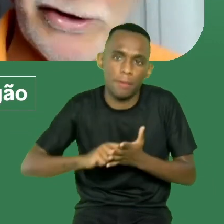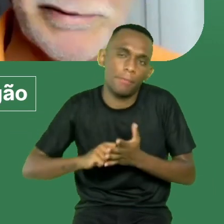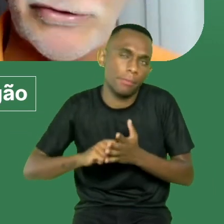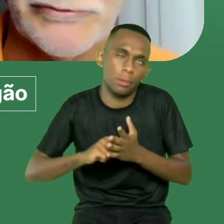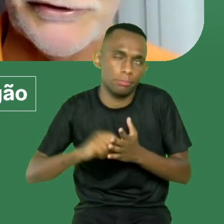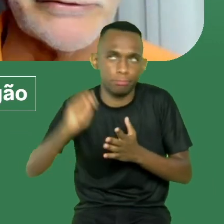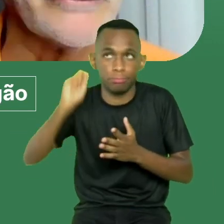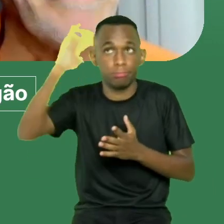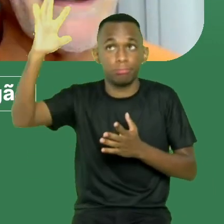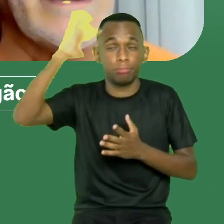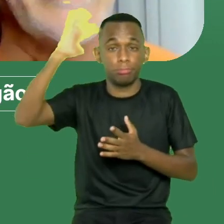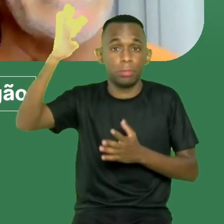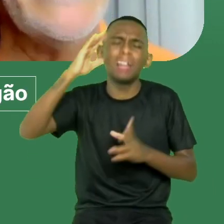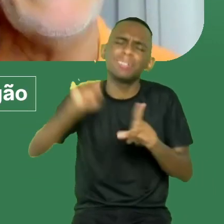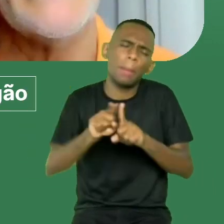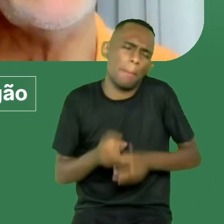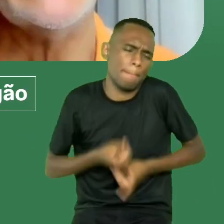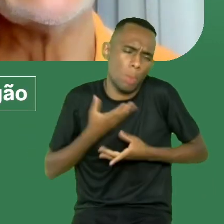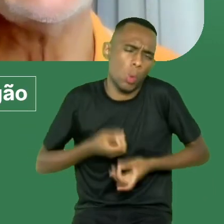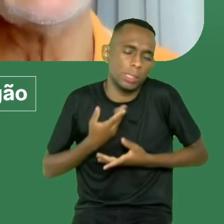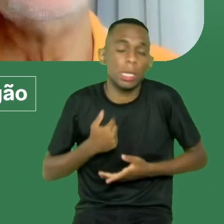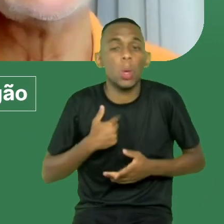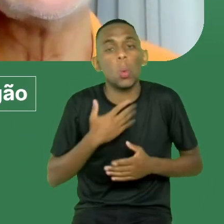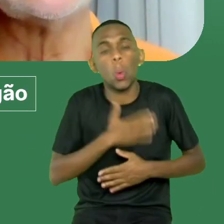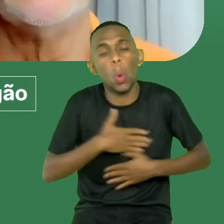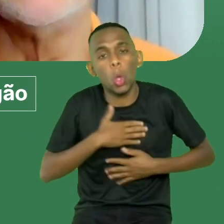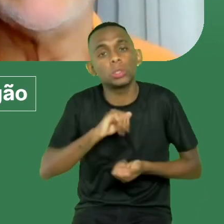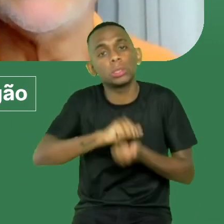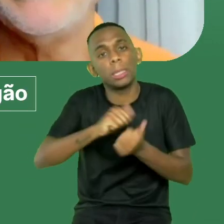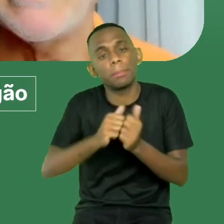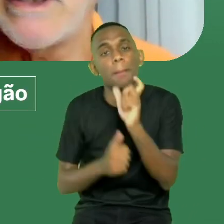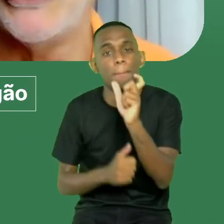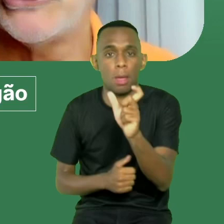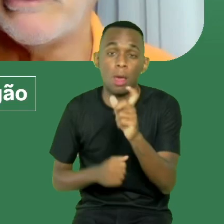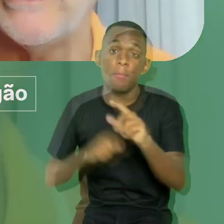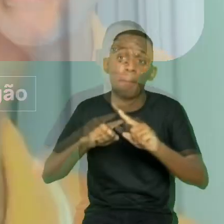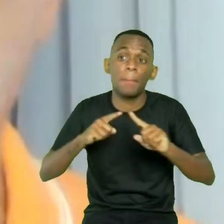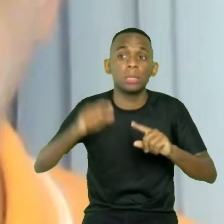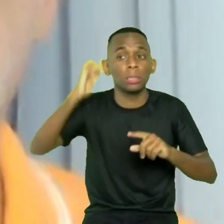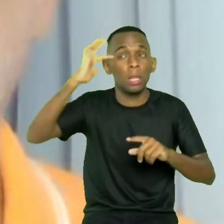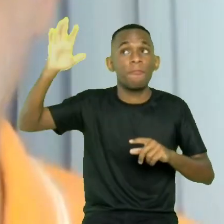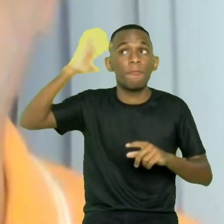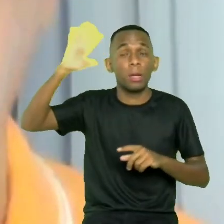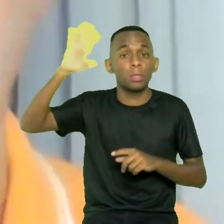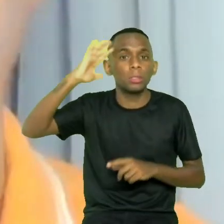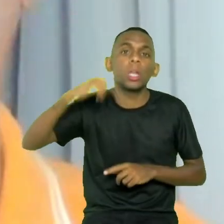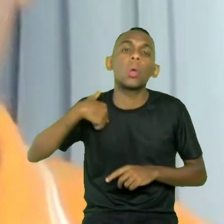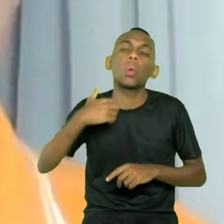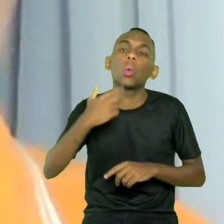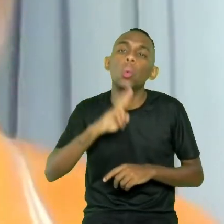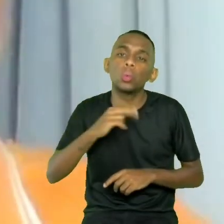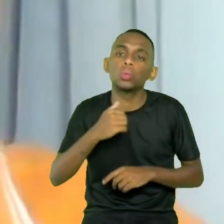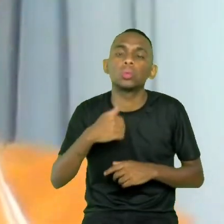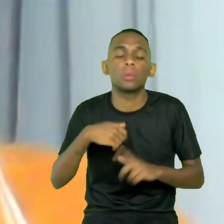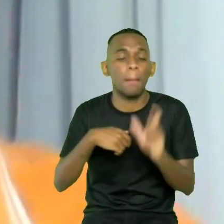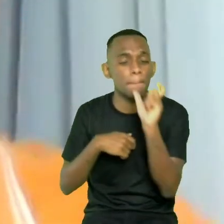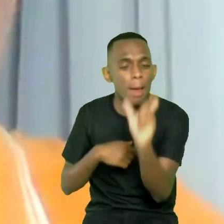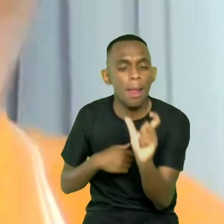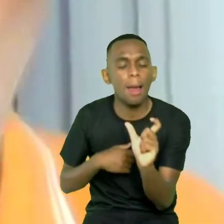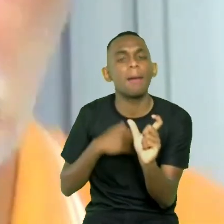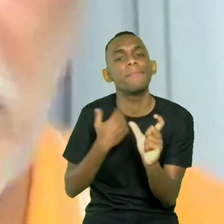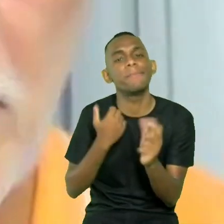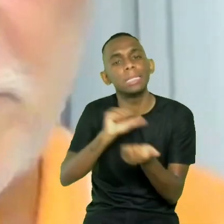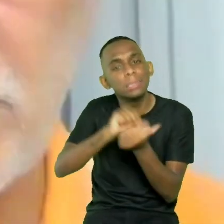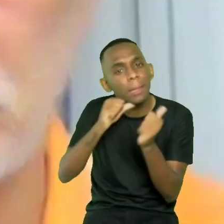poesia também, eu brinco muito com a palavra, mas assim, na ficção eu tento brincar muito com a linguagem, com a palavra e com